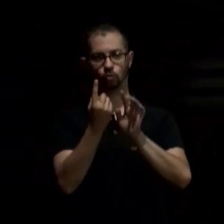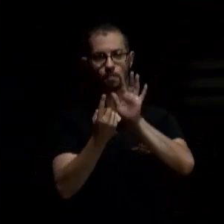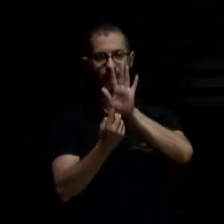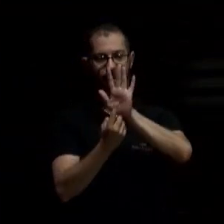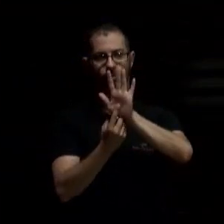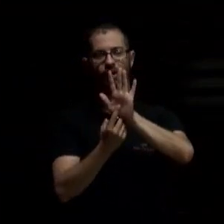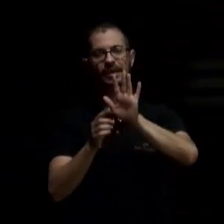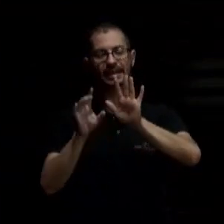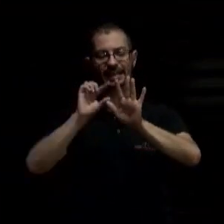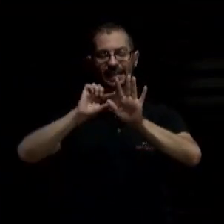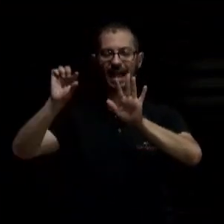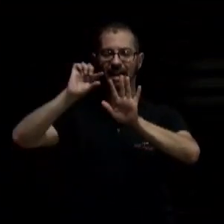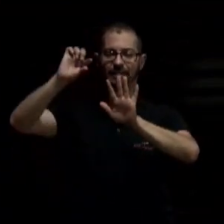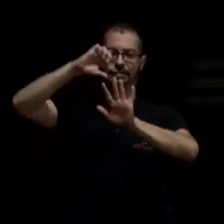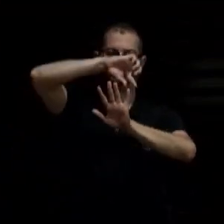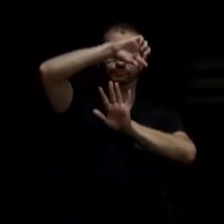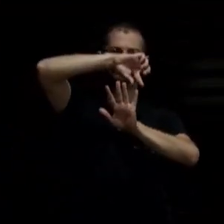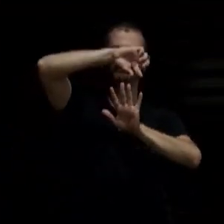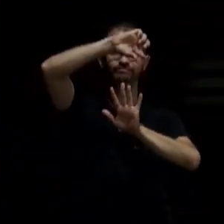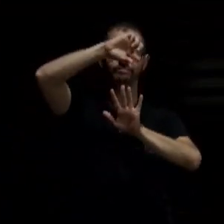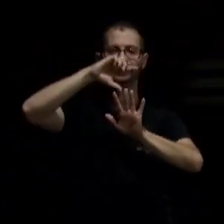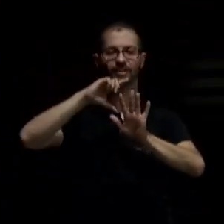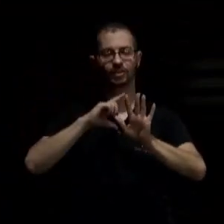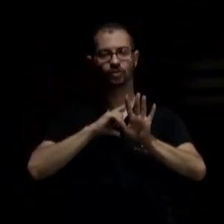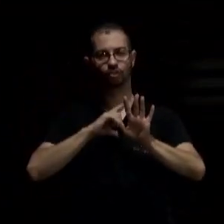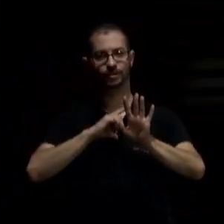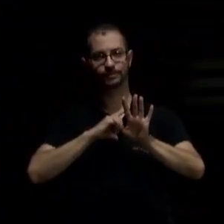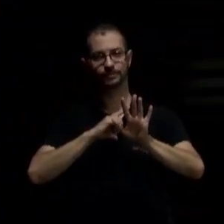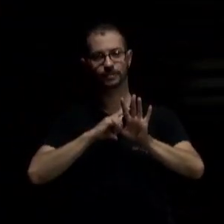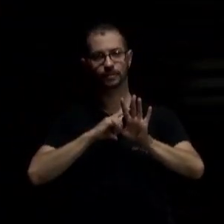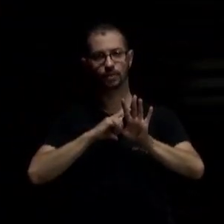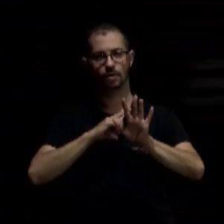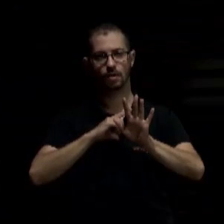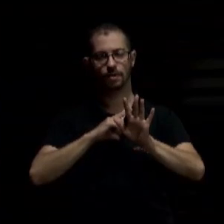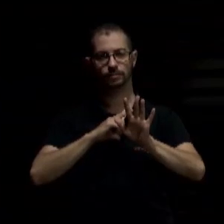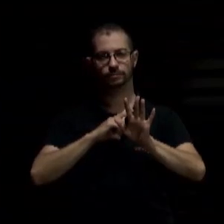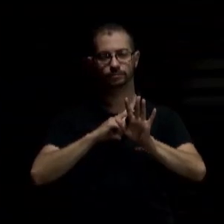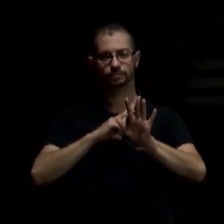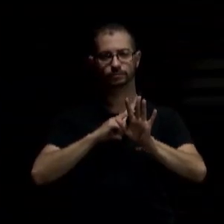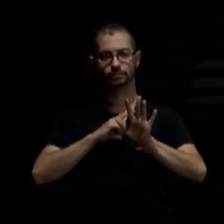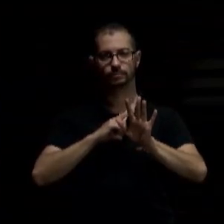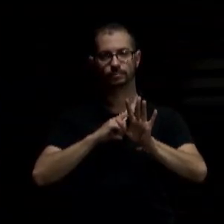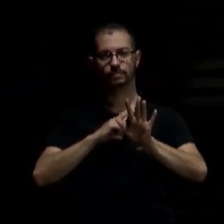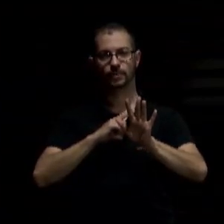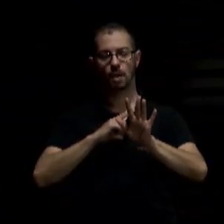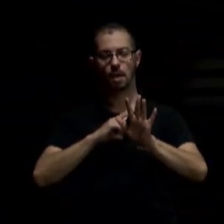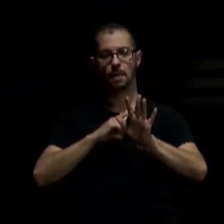cada braço, os braços laterais, ele tinha um conjunto de